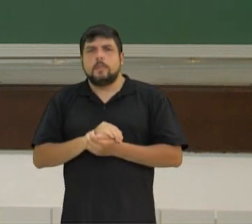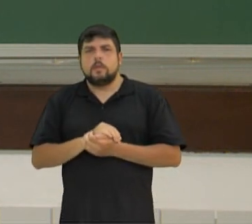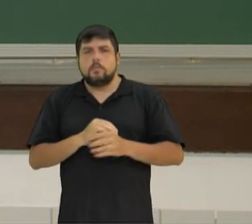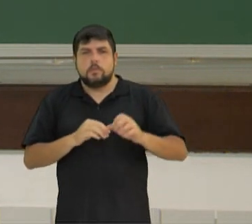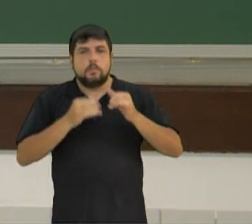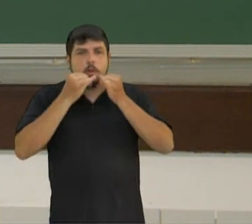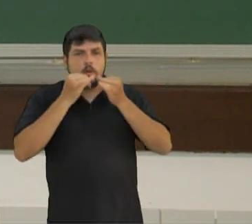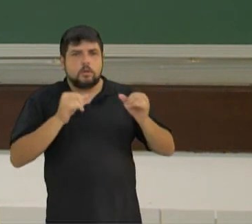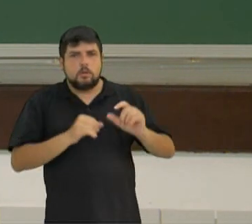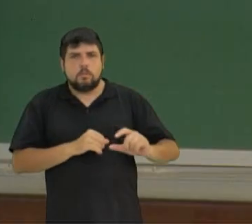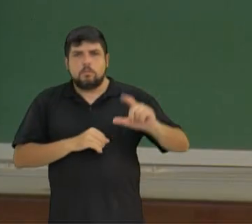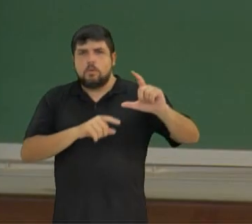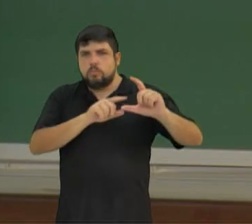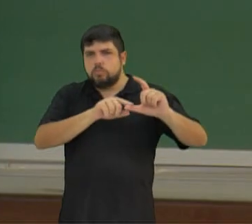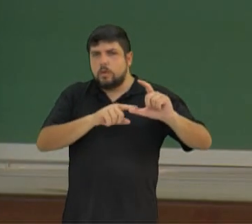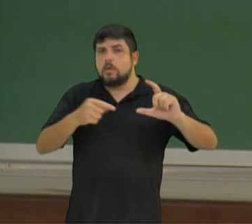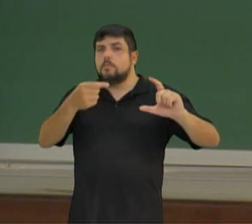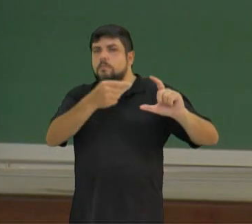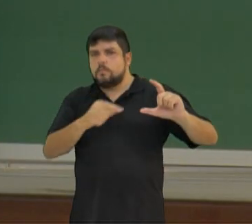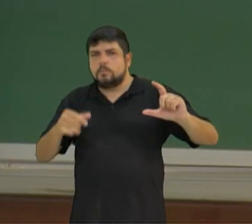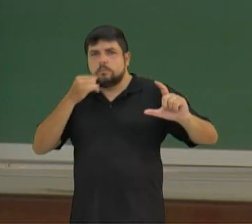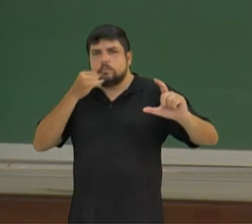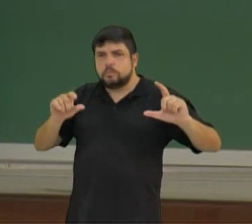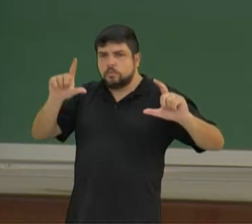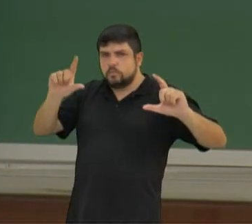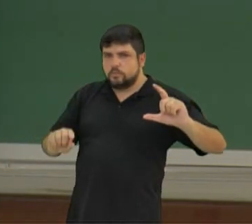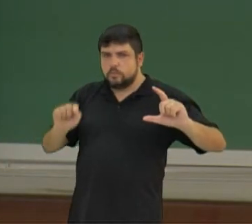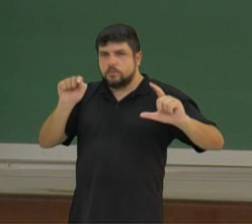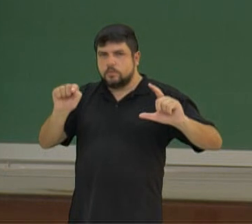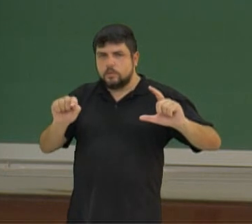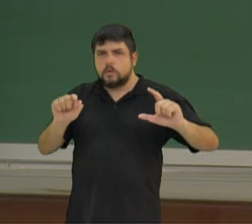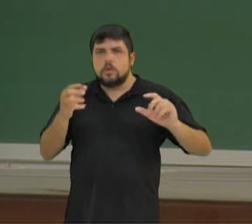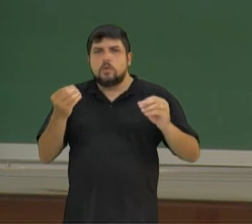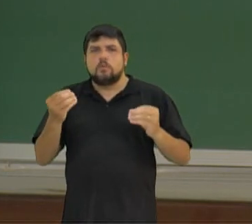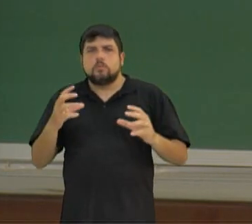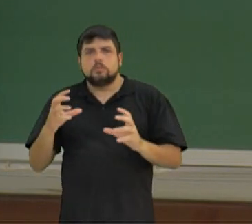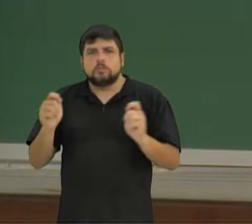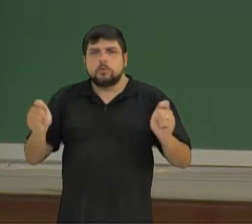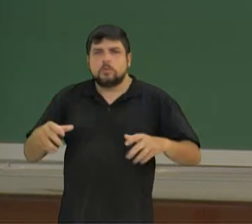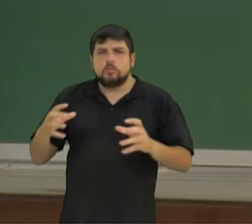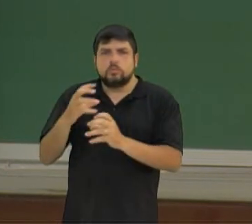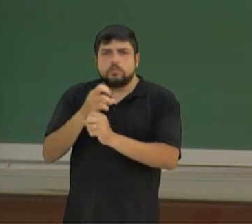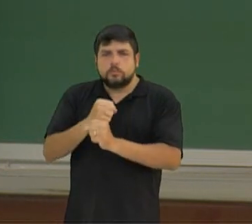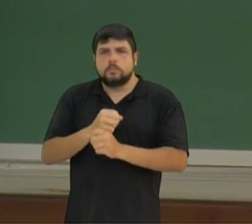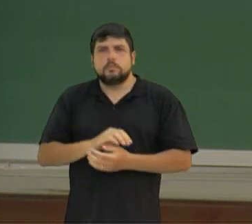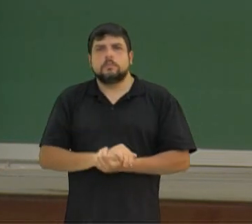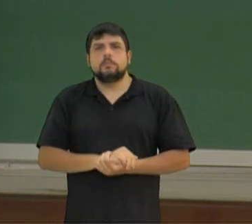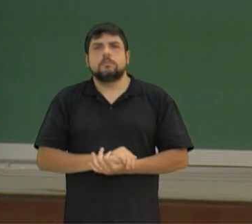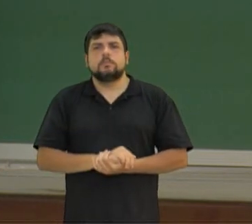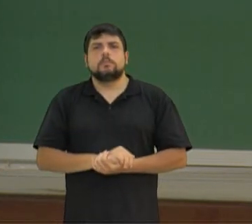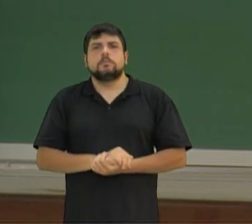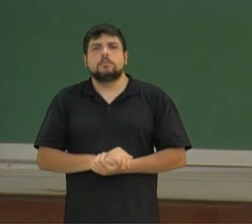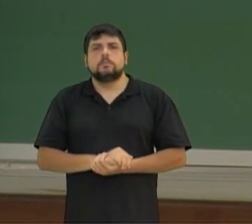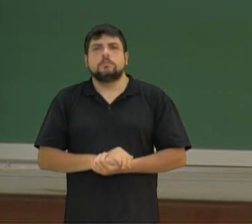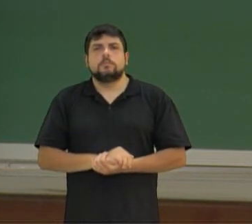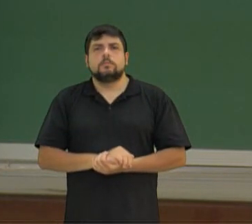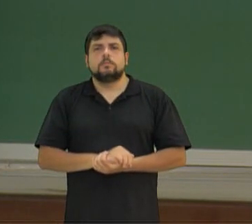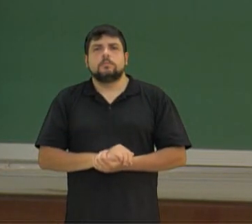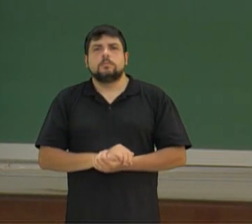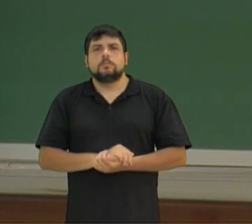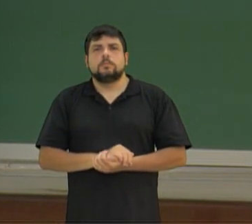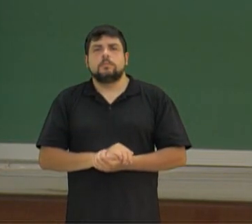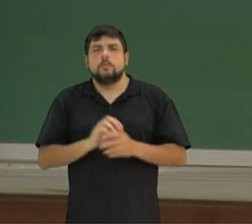energia maior menos energia menor para dar o cálculo do potencial dessa pilha, certo?